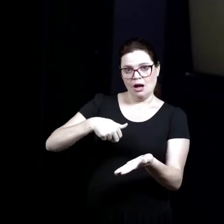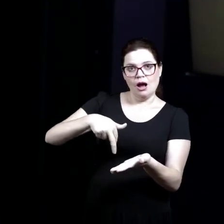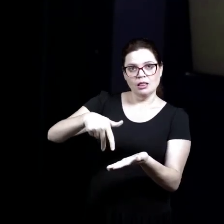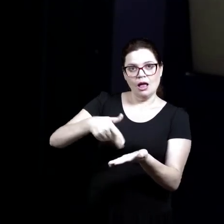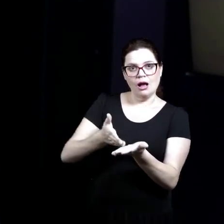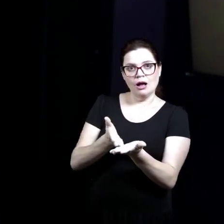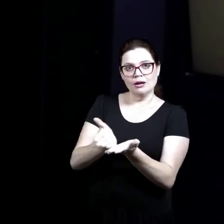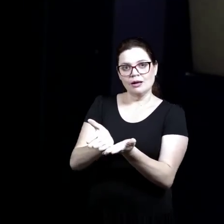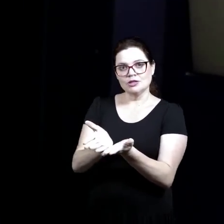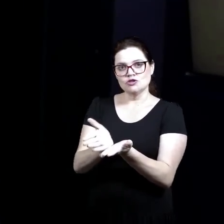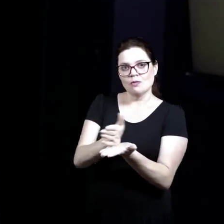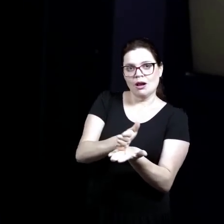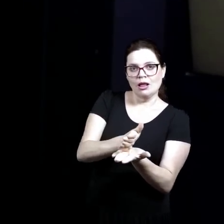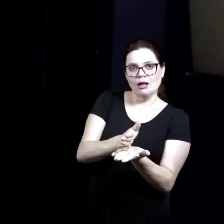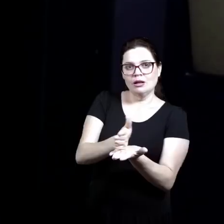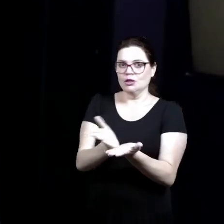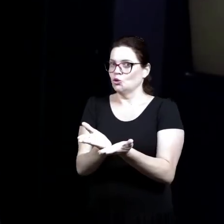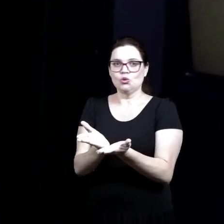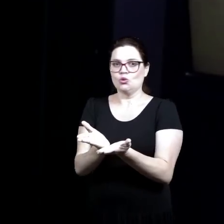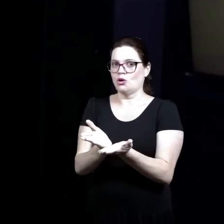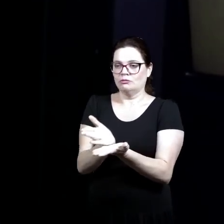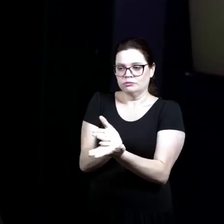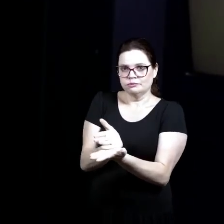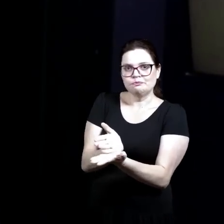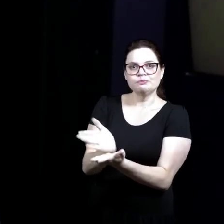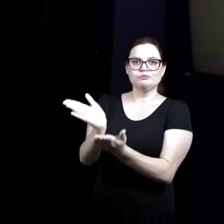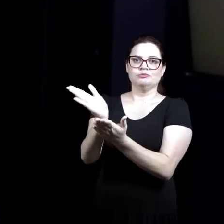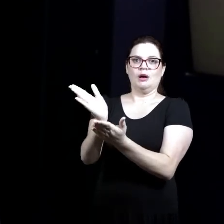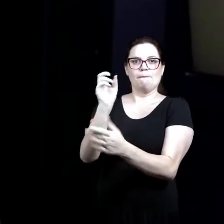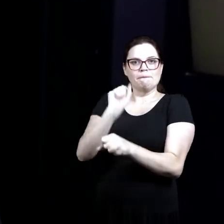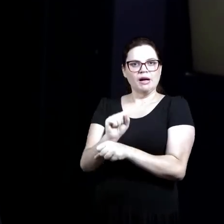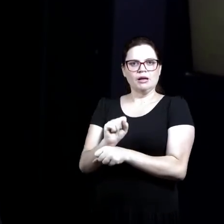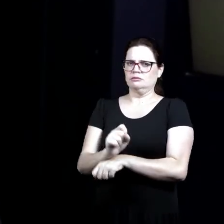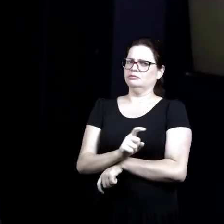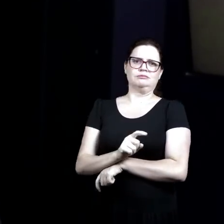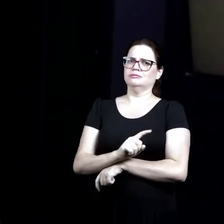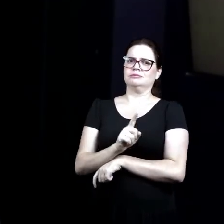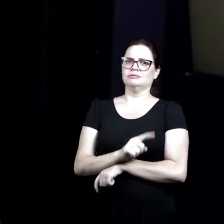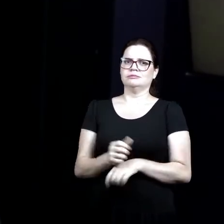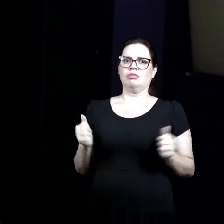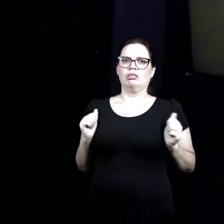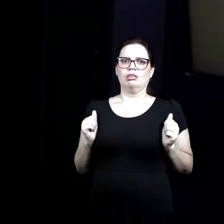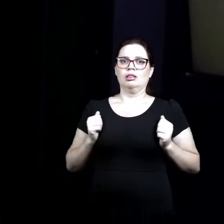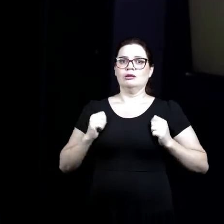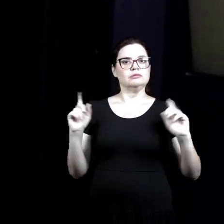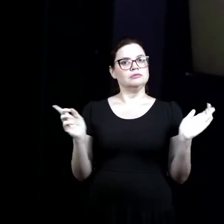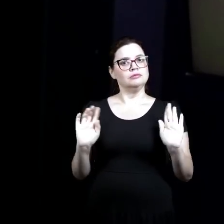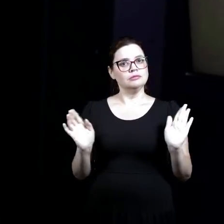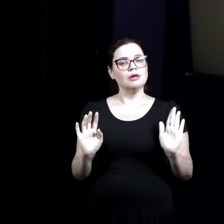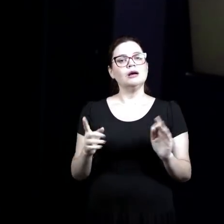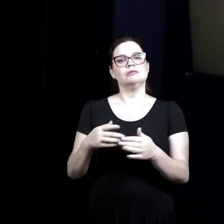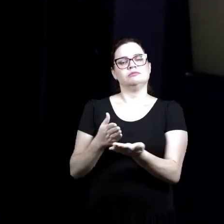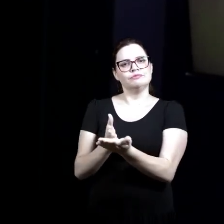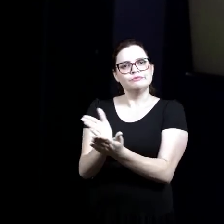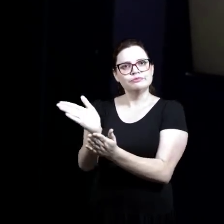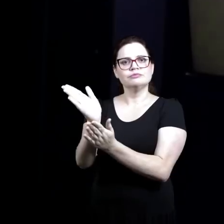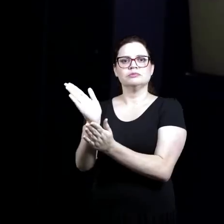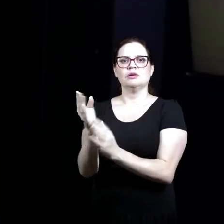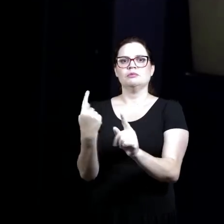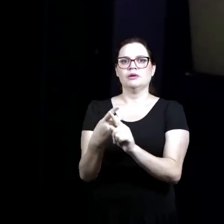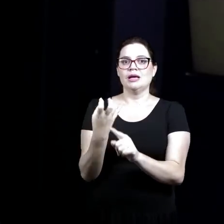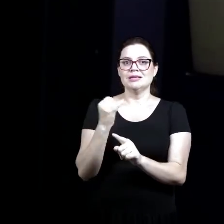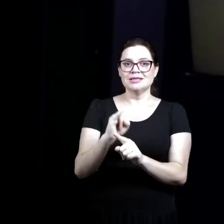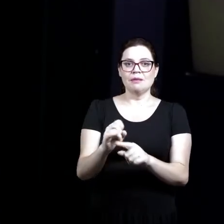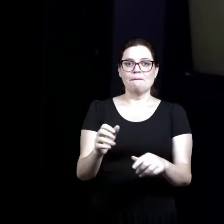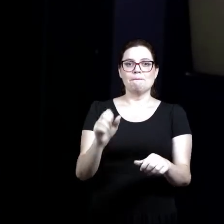se desviar nem para a direita e nem para a esquerda, e muito menos parar. Se parar, também vai acontecer, né? Mais à frente vai olhar aí o que